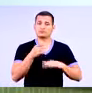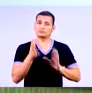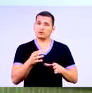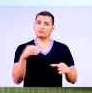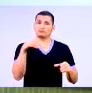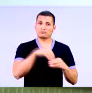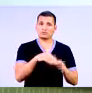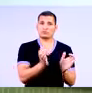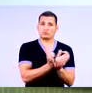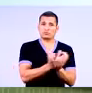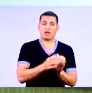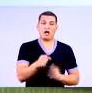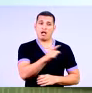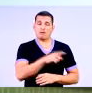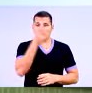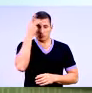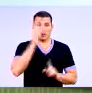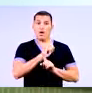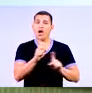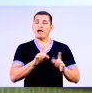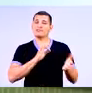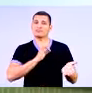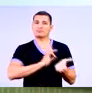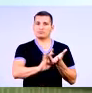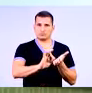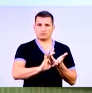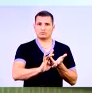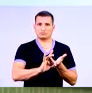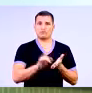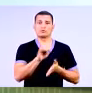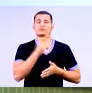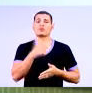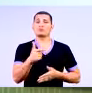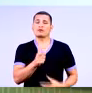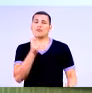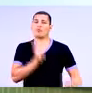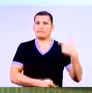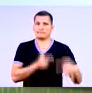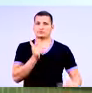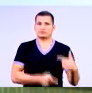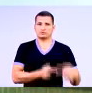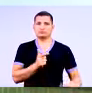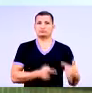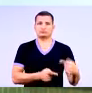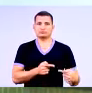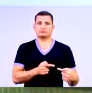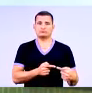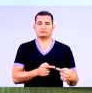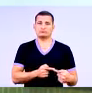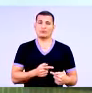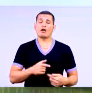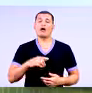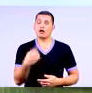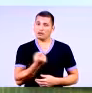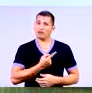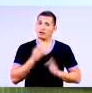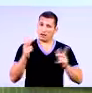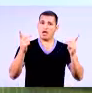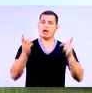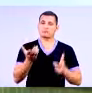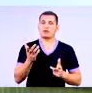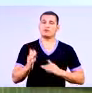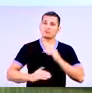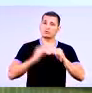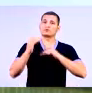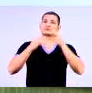aquelas pessoas não são suas rivais, né? Você não está competindo com ninguém. É claro que nós queremos progredir, né? Se tem